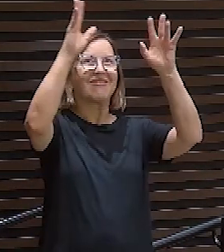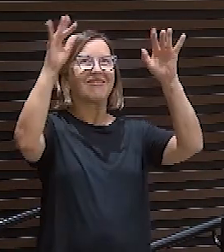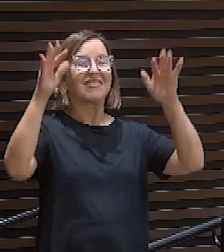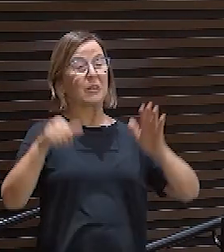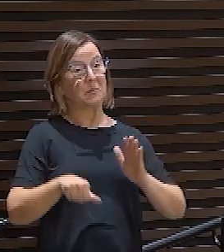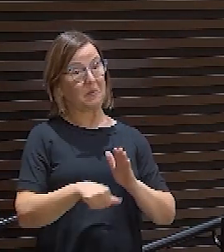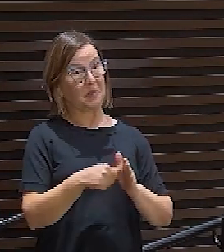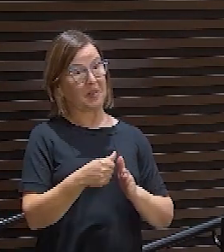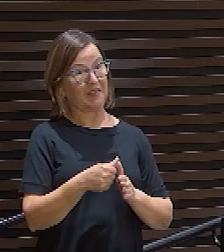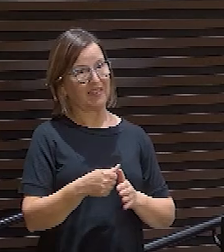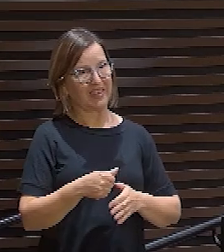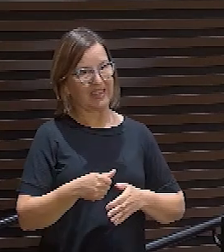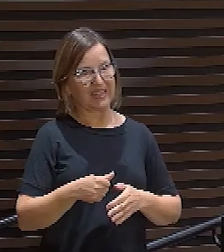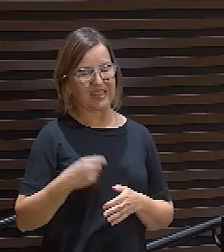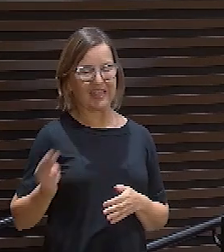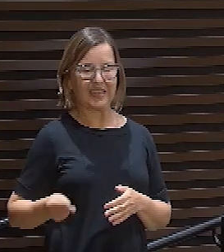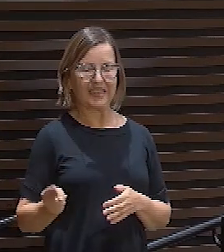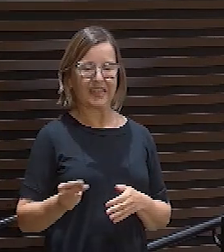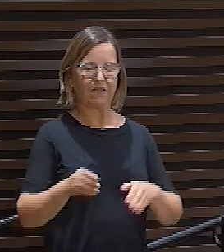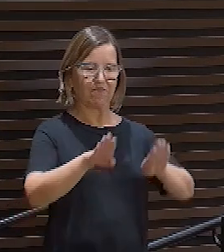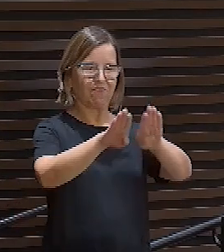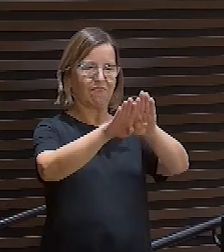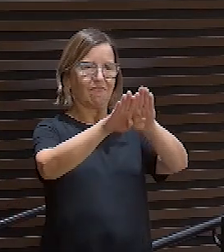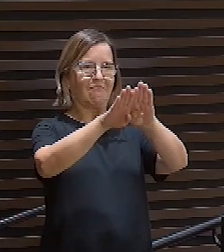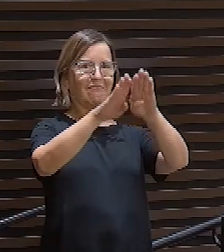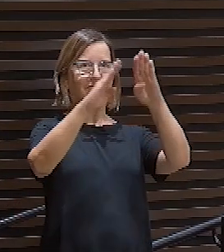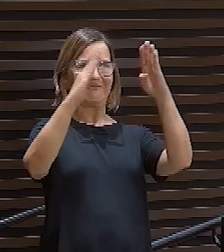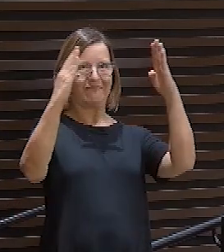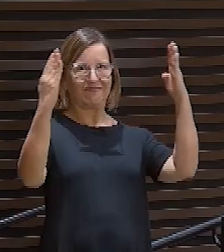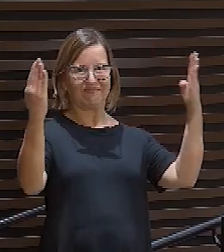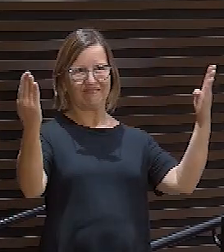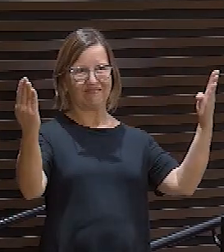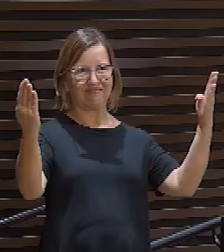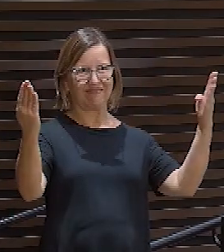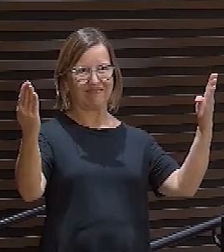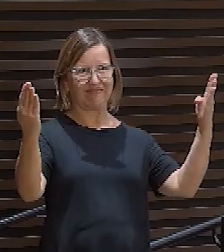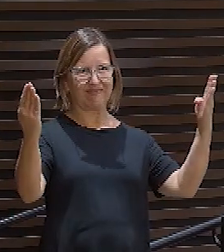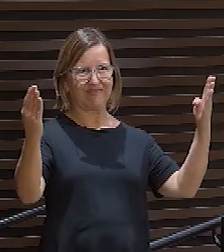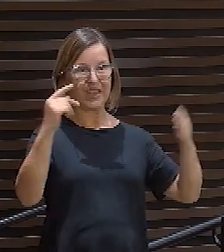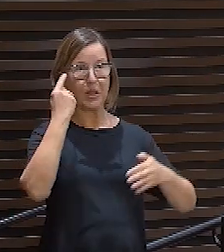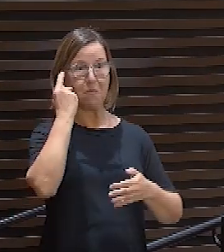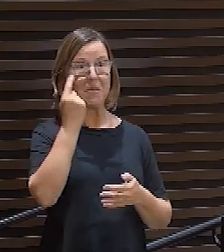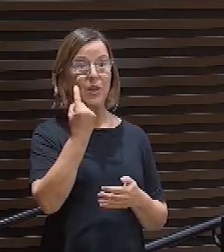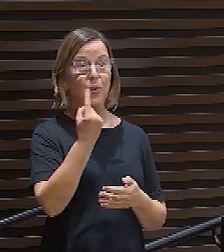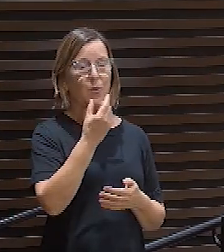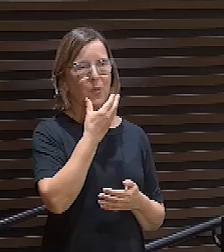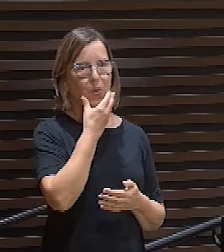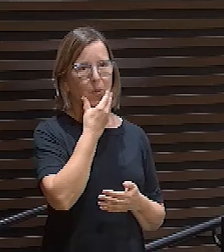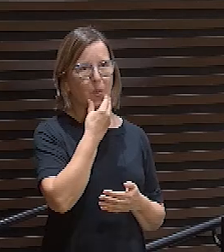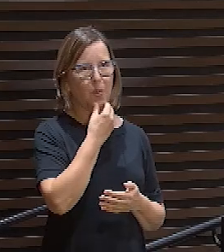vez na eternidade, os portais se abrem para um homem.